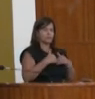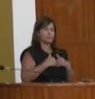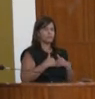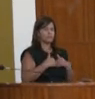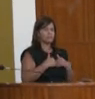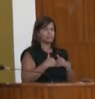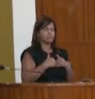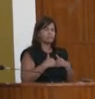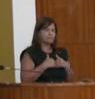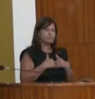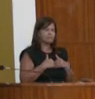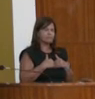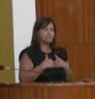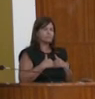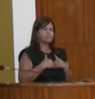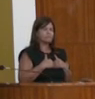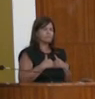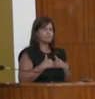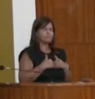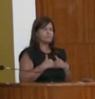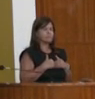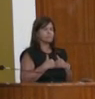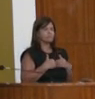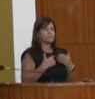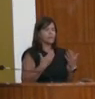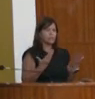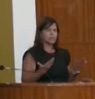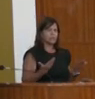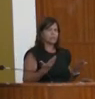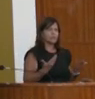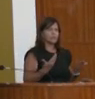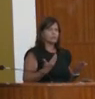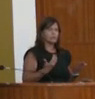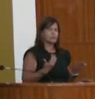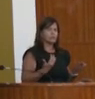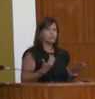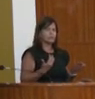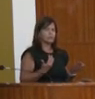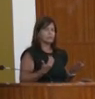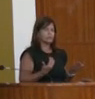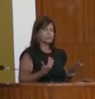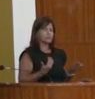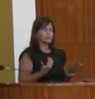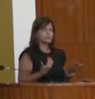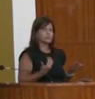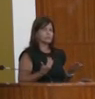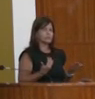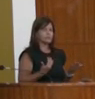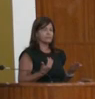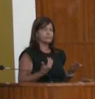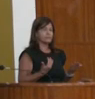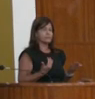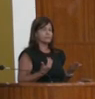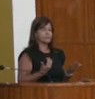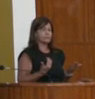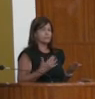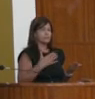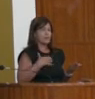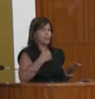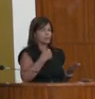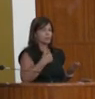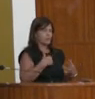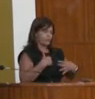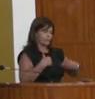pessoa com deficiência, né? Não uma pessoa deficiente. Só para a gente aproveitar sempre esses nichos para trocar e agregar no nosso vocabulário. Sou mãe de